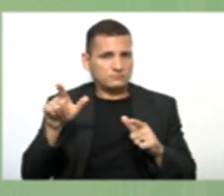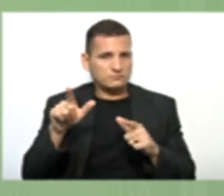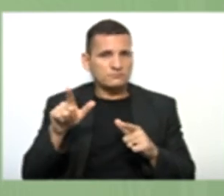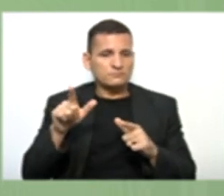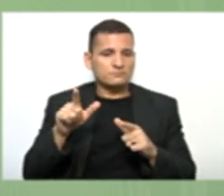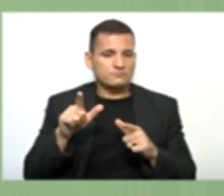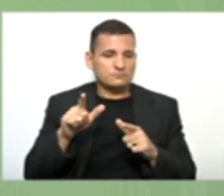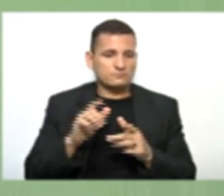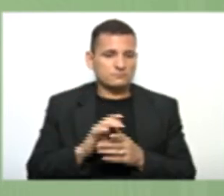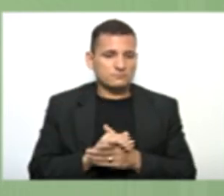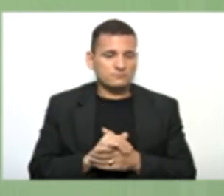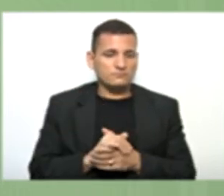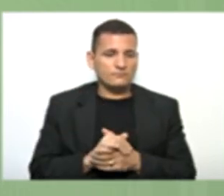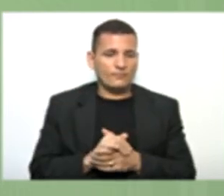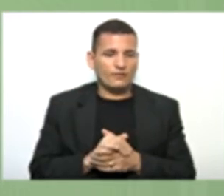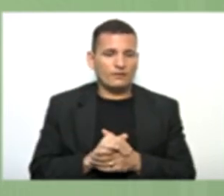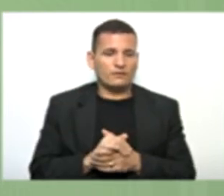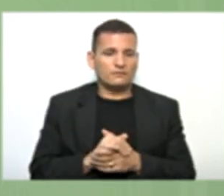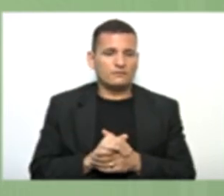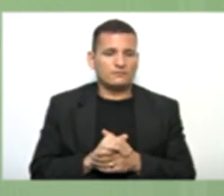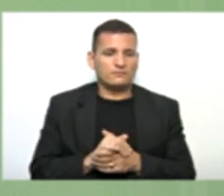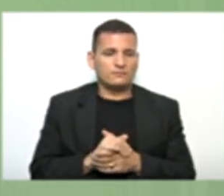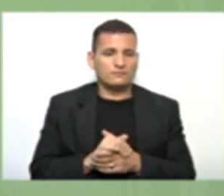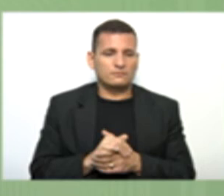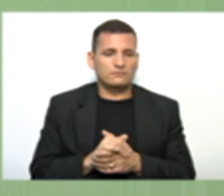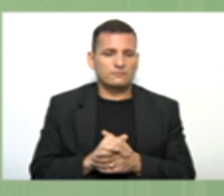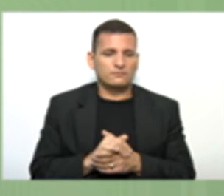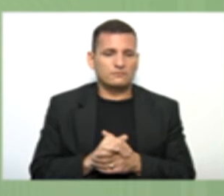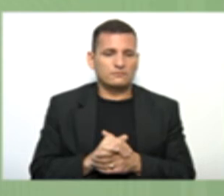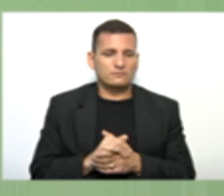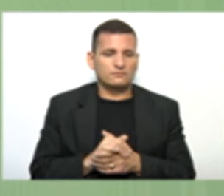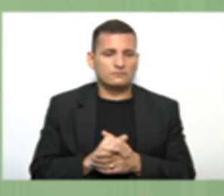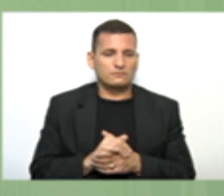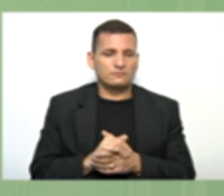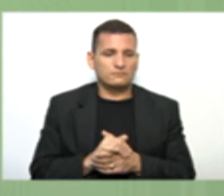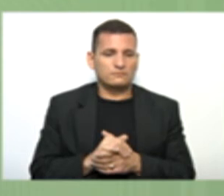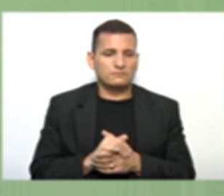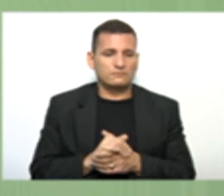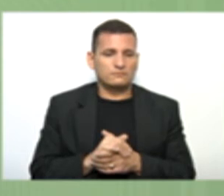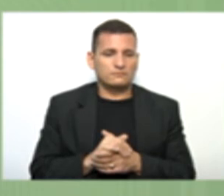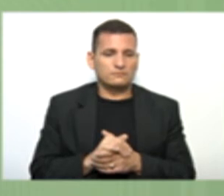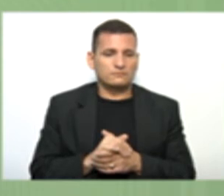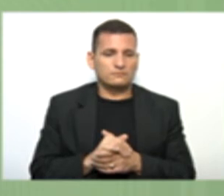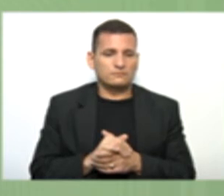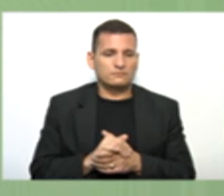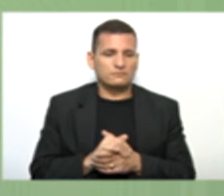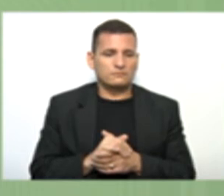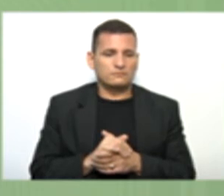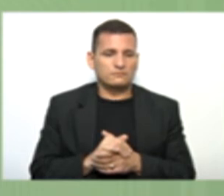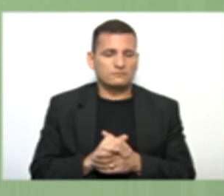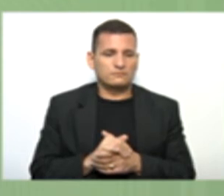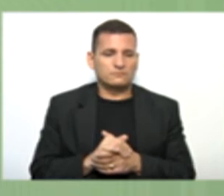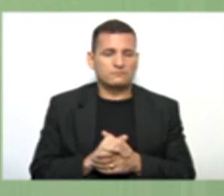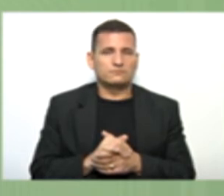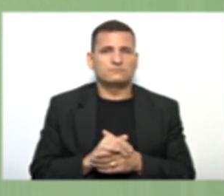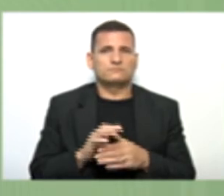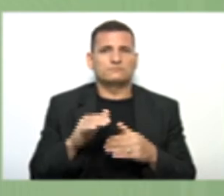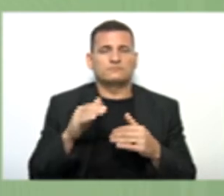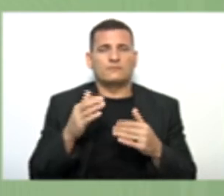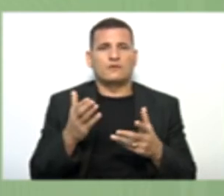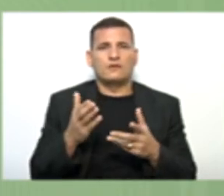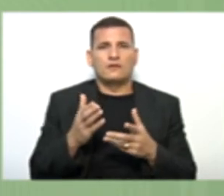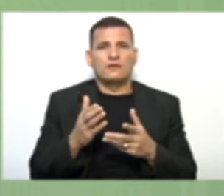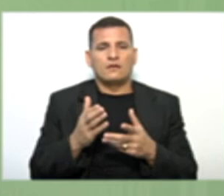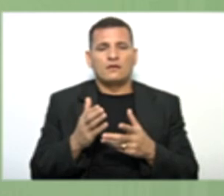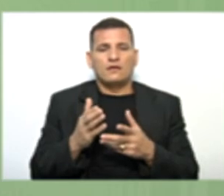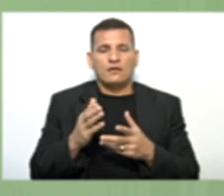Imprimir a lista, ele ia fazer do mesmo jeito, mas só que ele ia imprimir a lista assim, ó, dessa forma, do jeito que está aqui, ó. Tá bom? Então, dessa forma